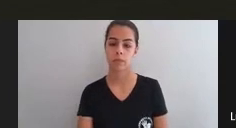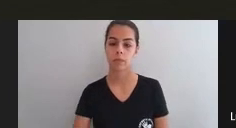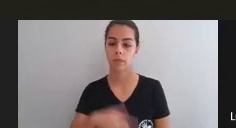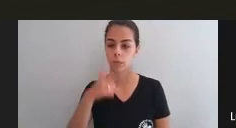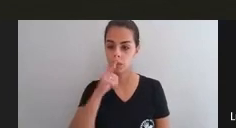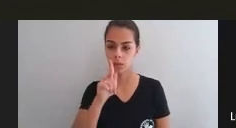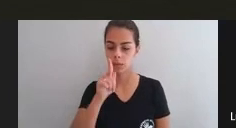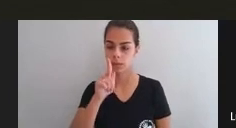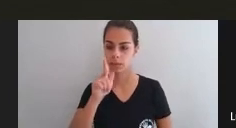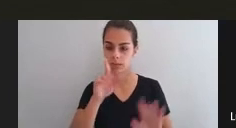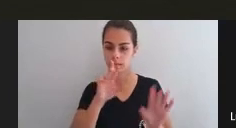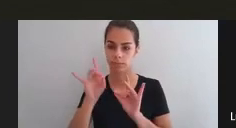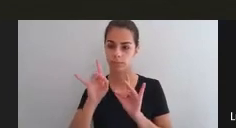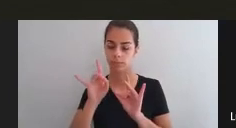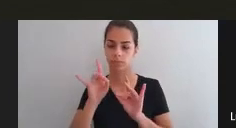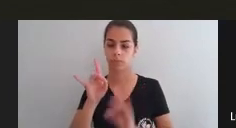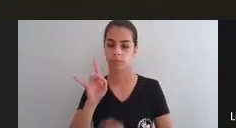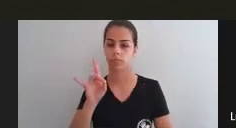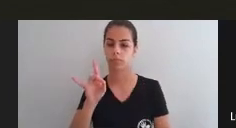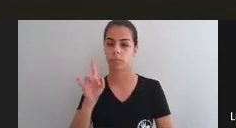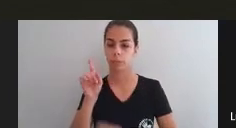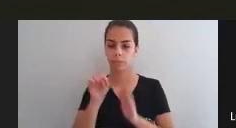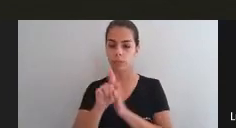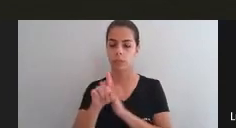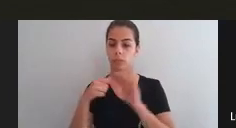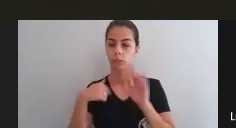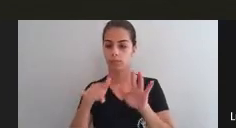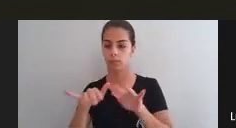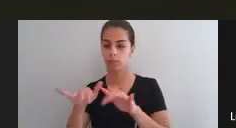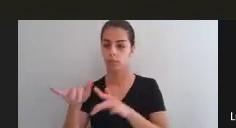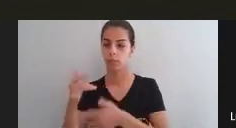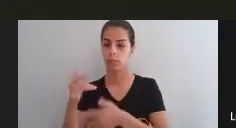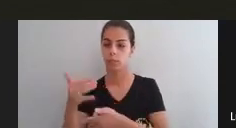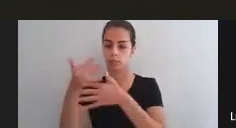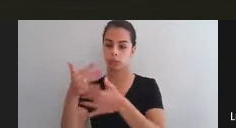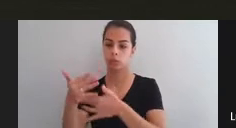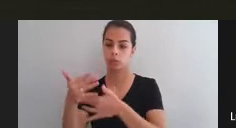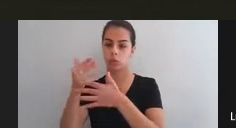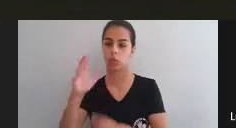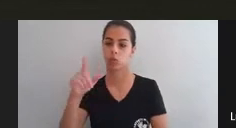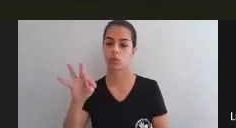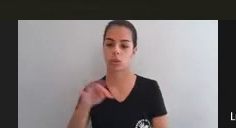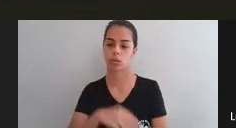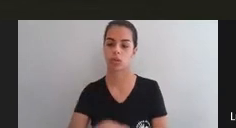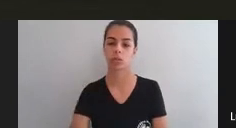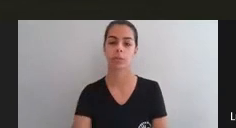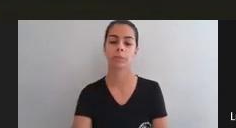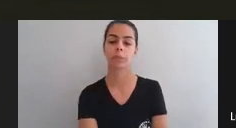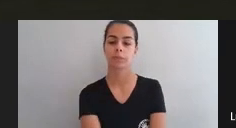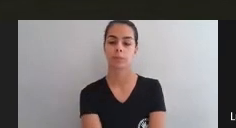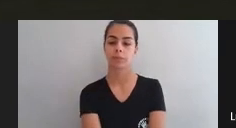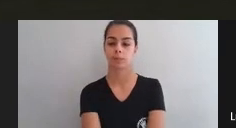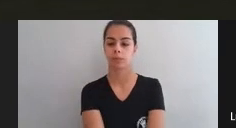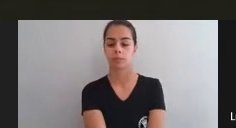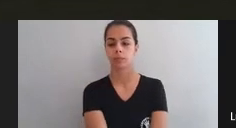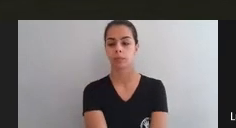compartilhar com a gente aquela questão? eu vou mandar ela aqui no chat. Deixa eu ver se